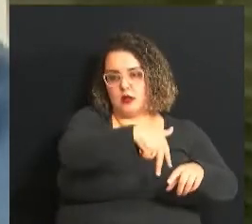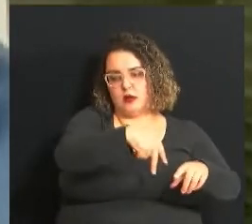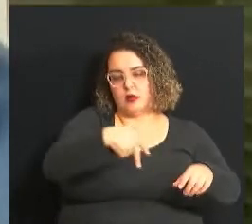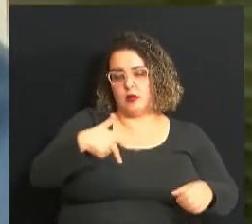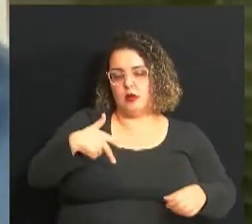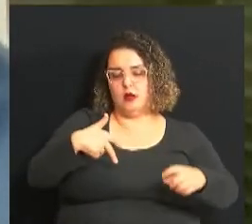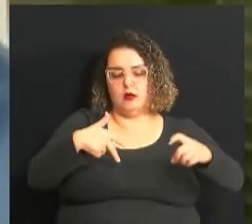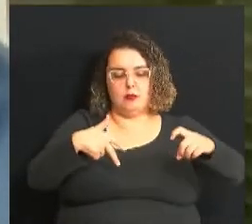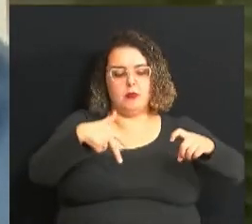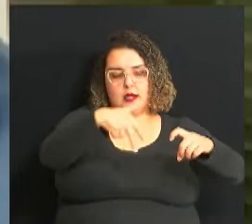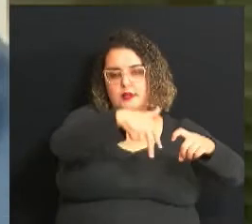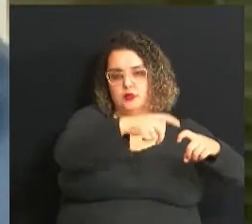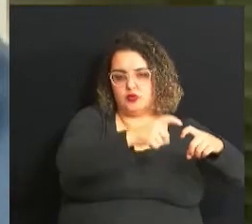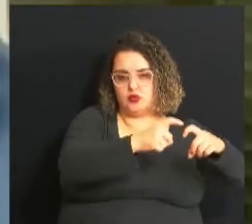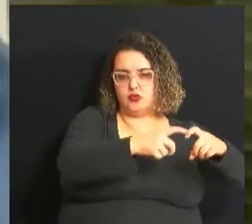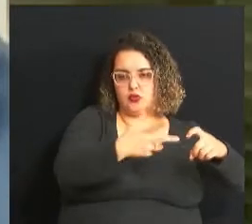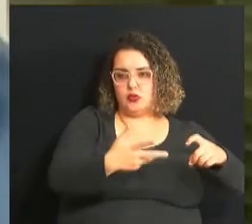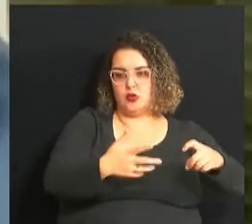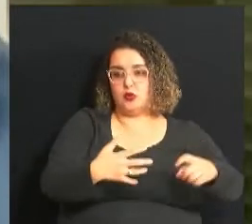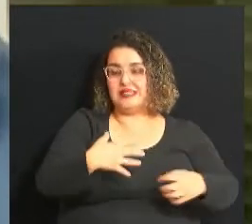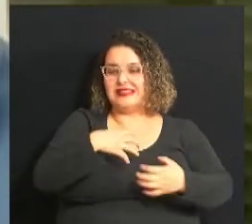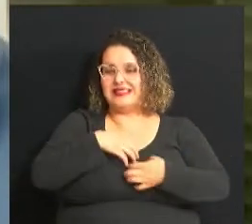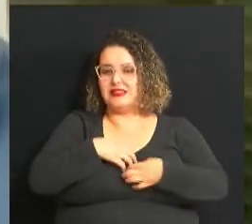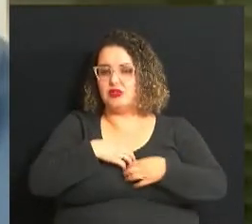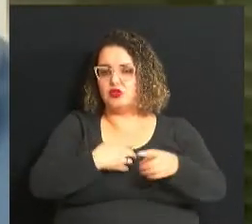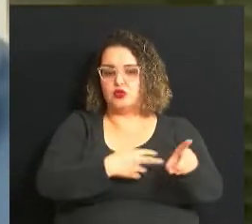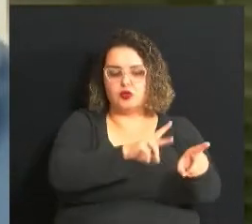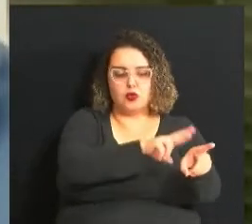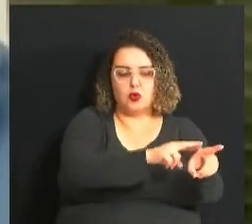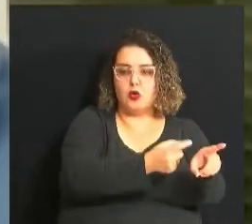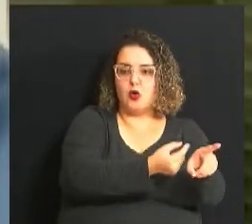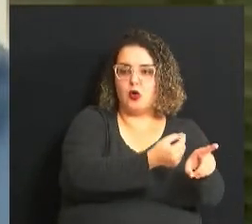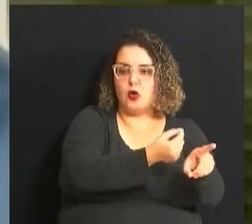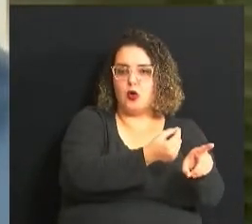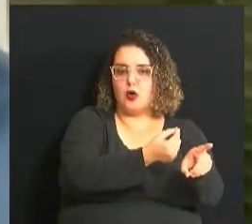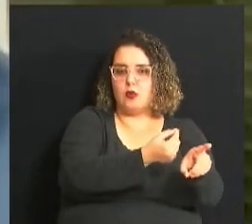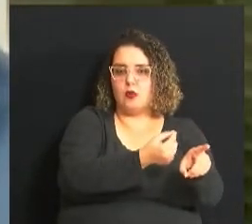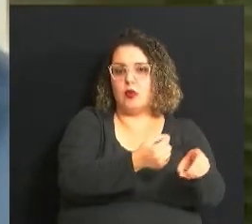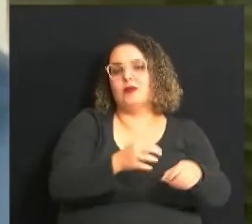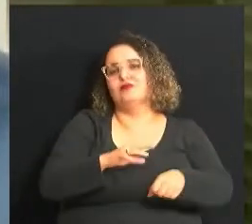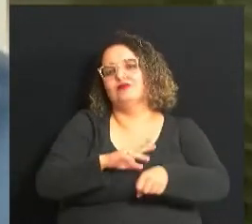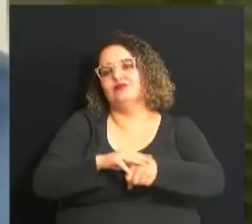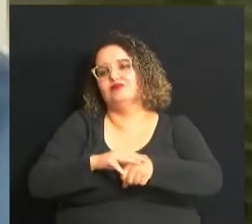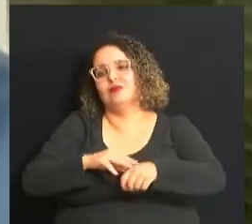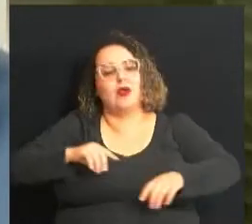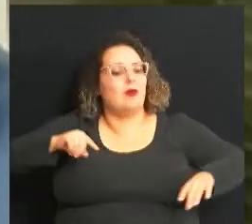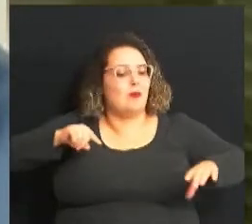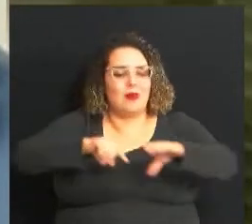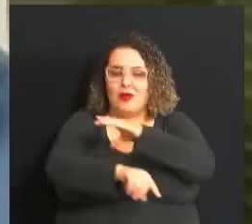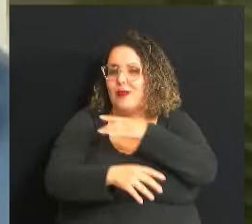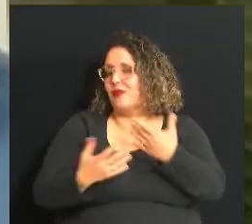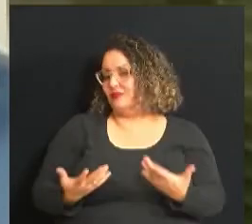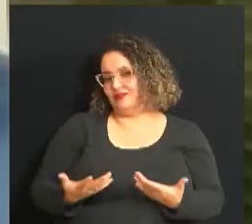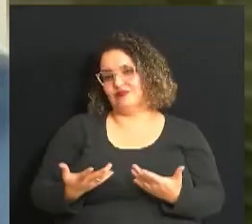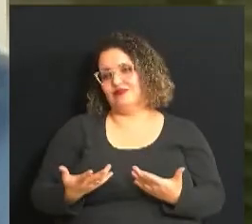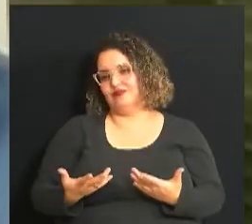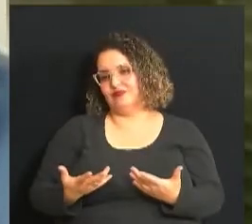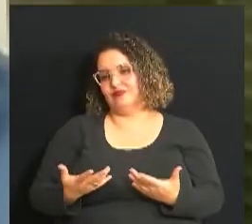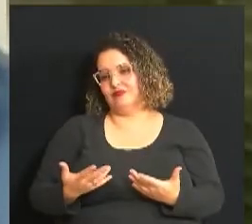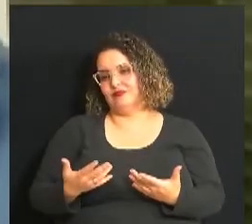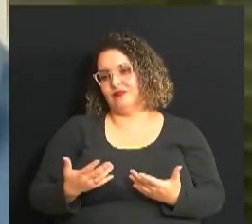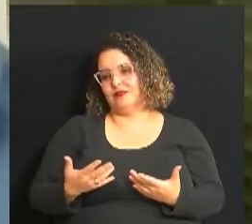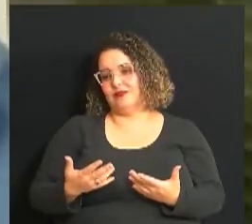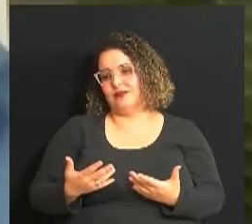câncer prostático, 40% deles têm doença localmente avançada, pelo menos, portanto, mais improvável de